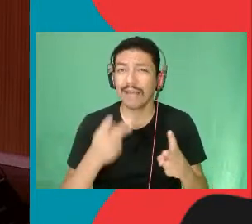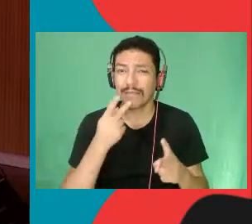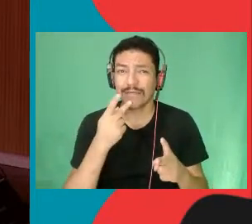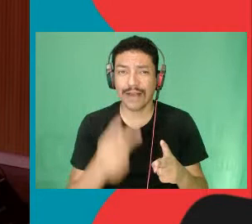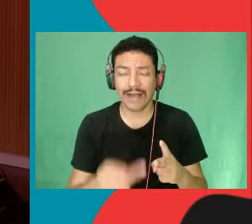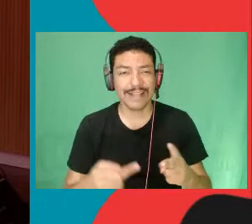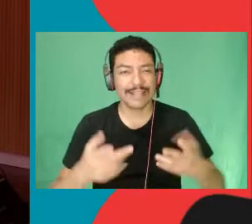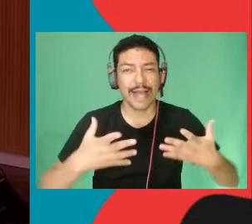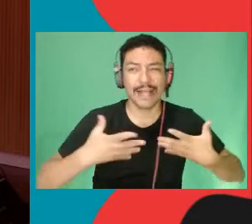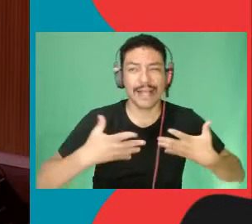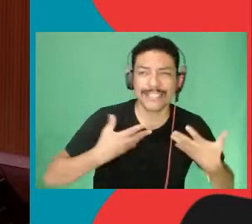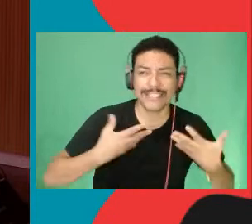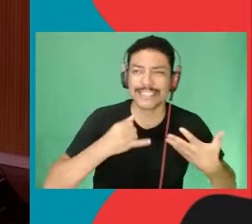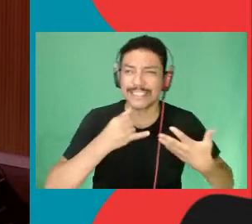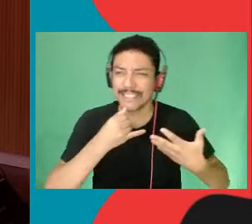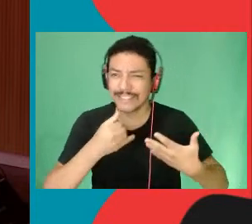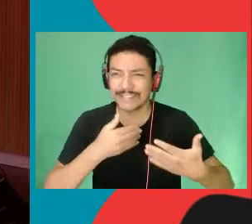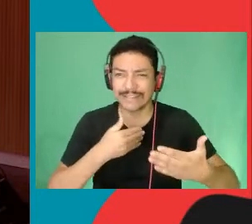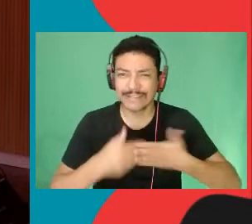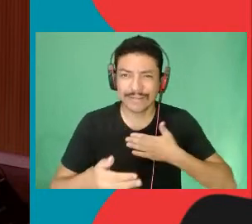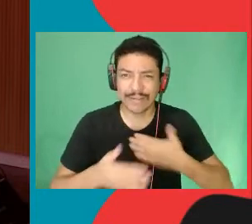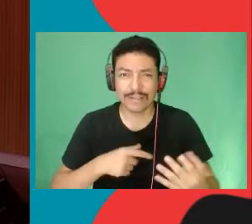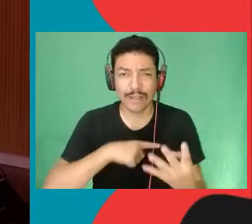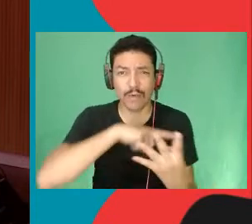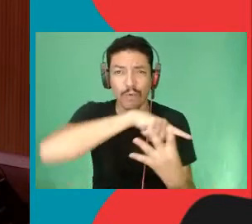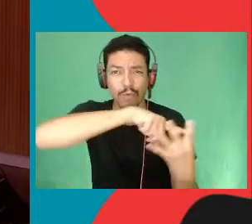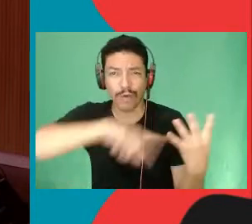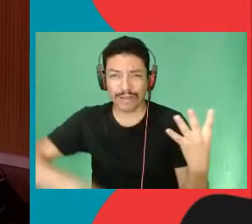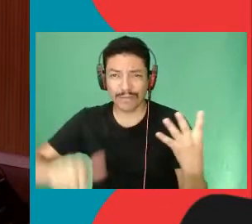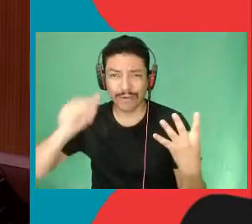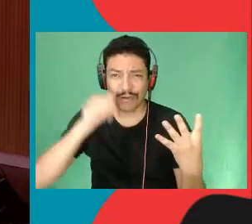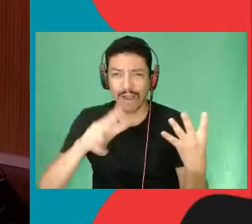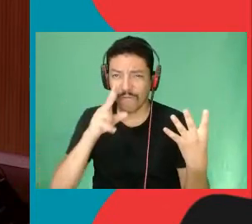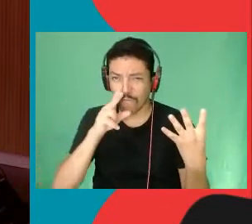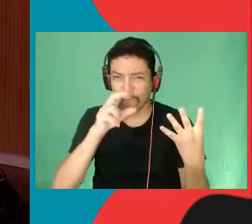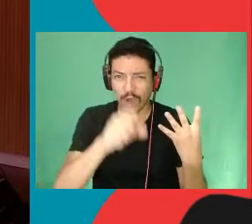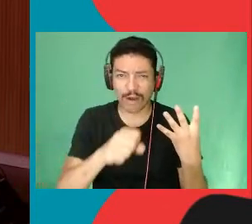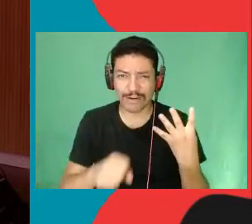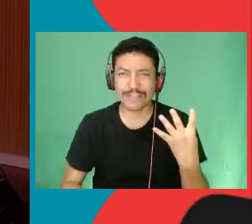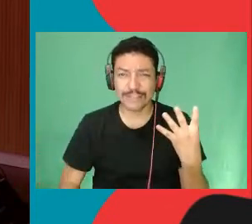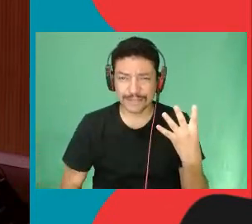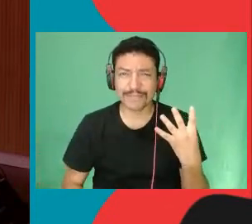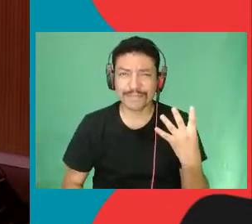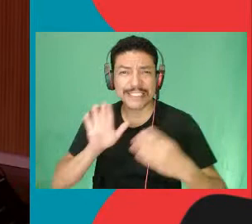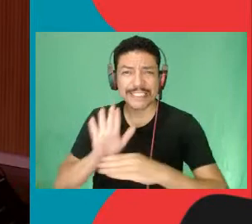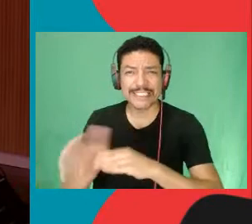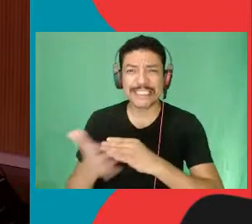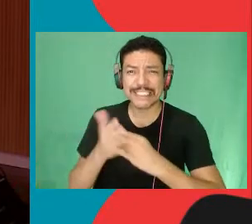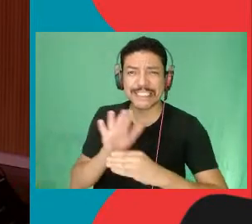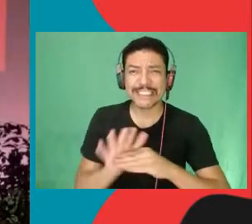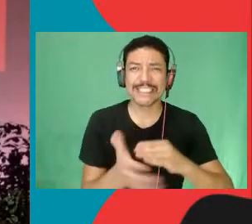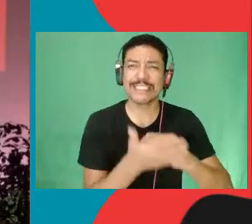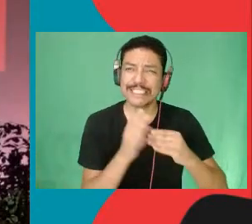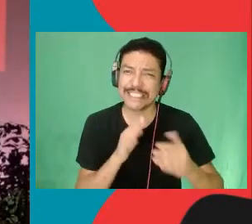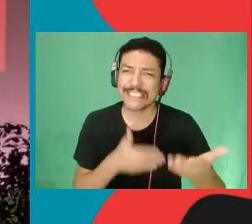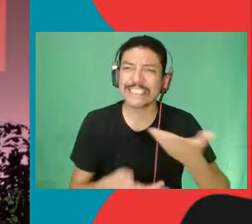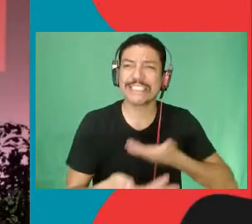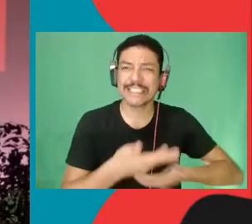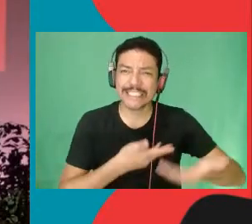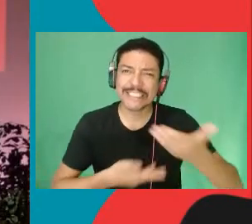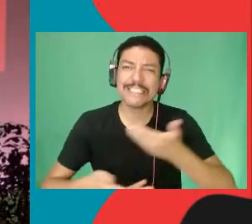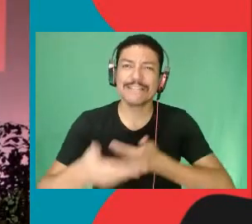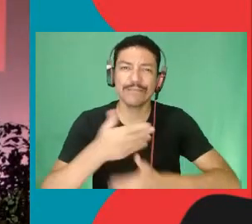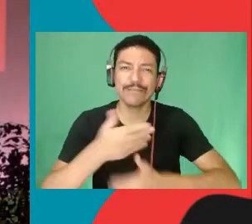alegria e na tristeza, a gente fala, nós somos quatro mulheres muito fortes, a gente está aqui para se ajudar, para fortalecer no dia